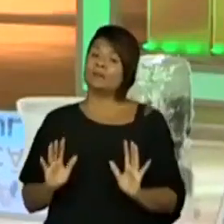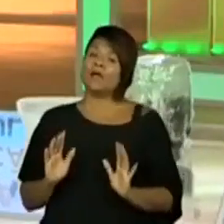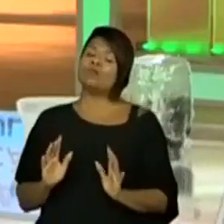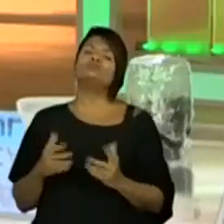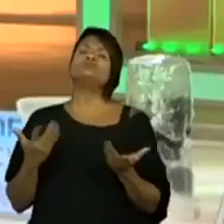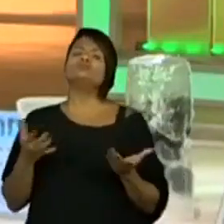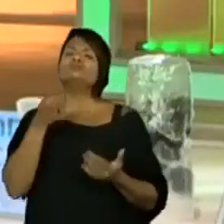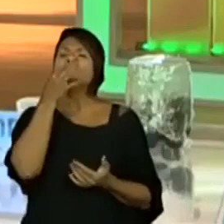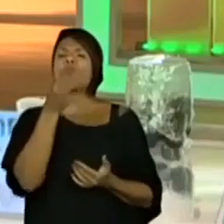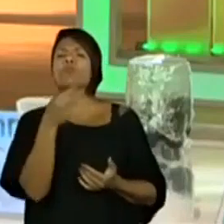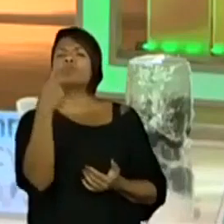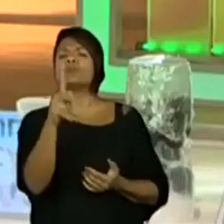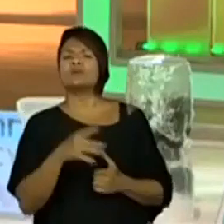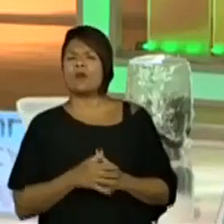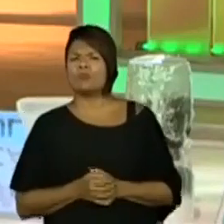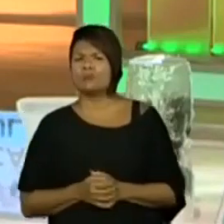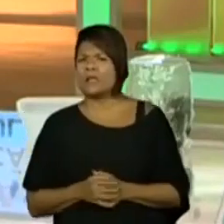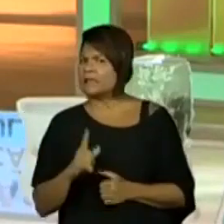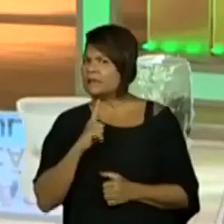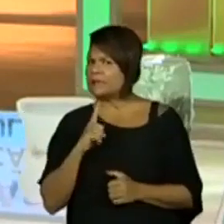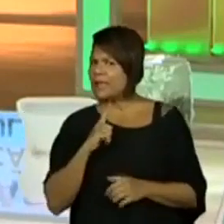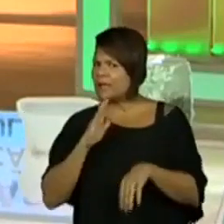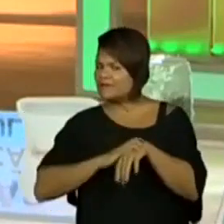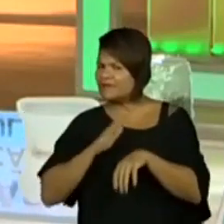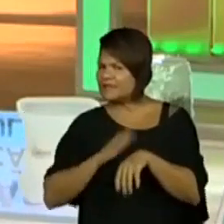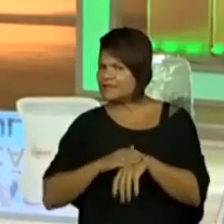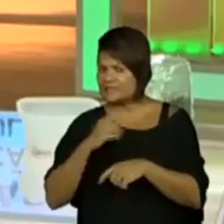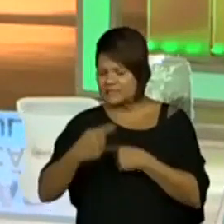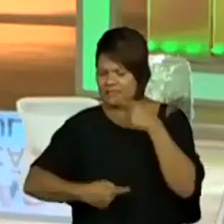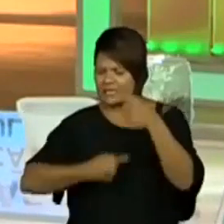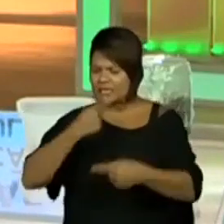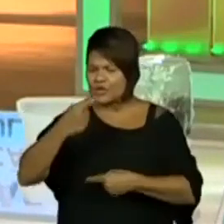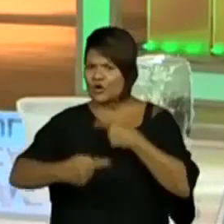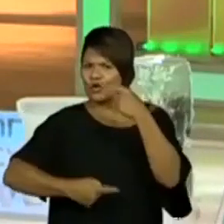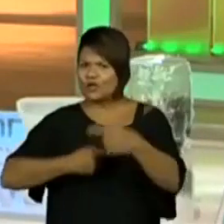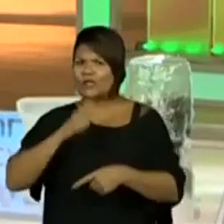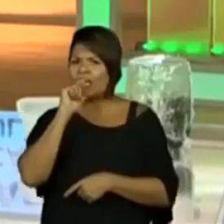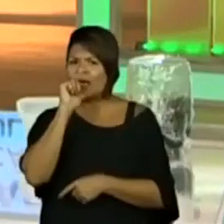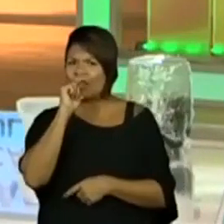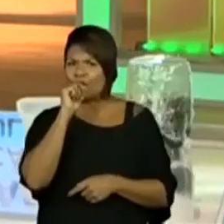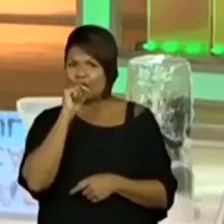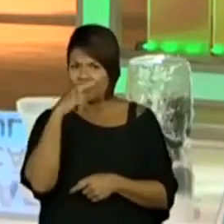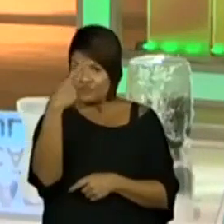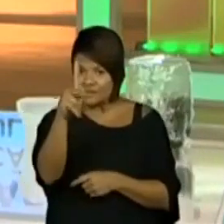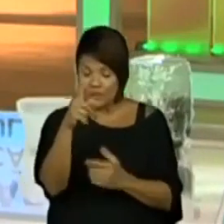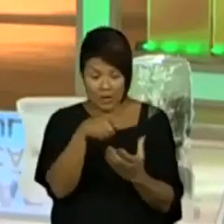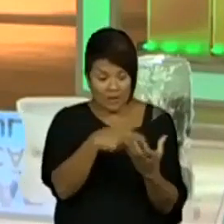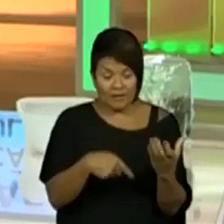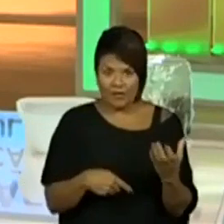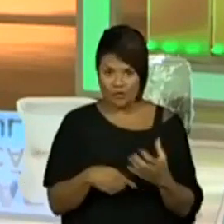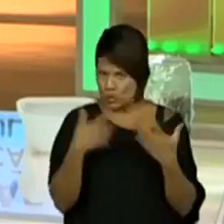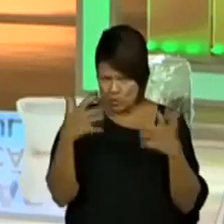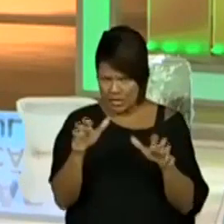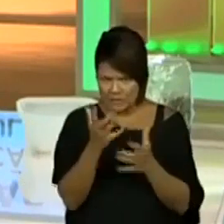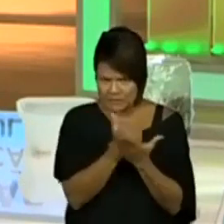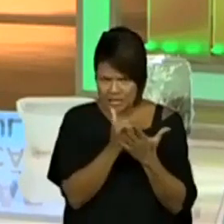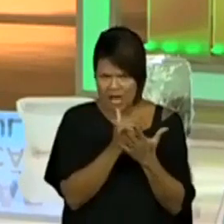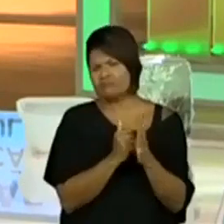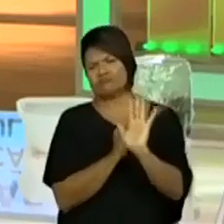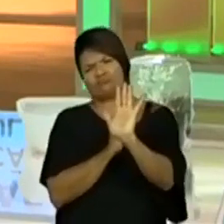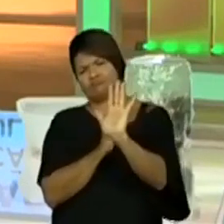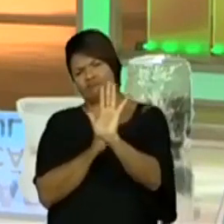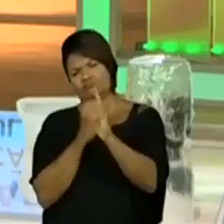fazer uma representação bem legal do ciclo da água aí no seu caderno? Se não quiser desenhar, não tem